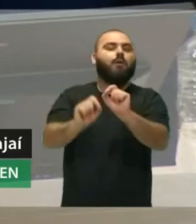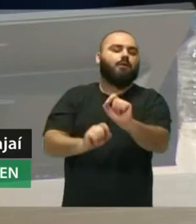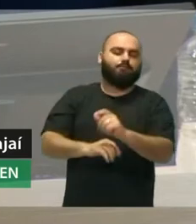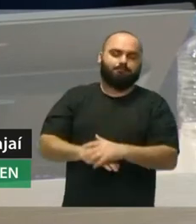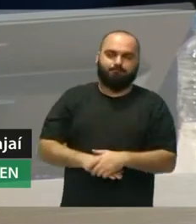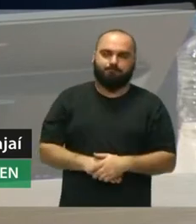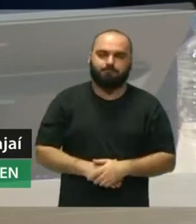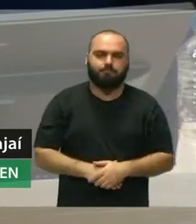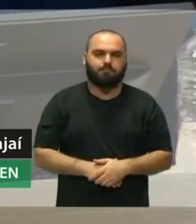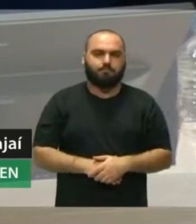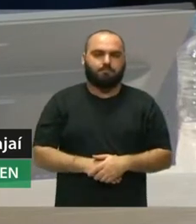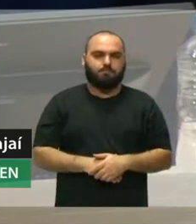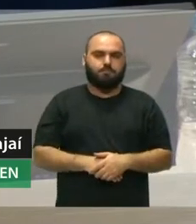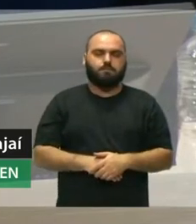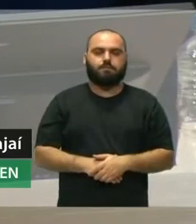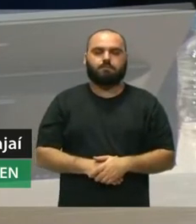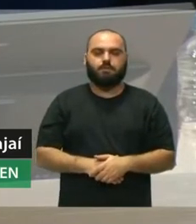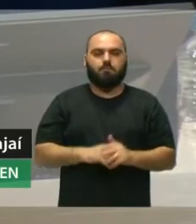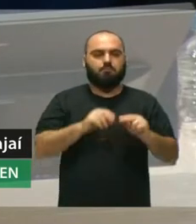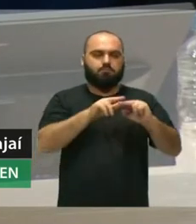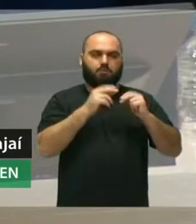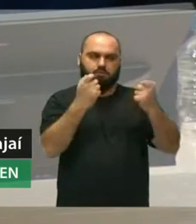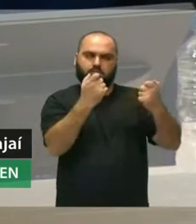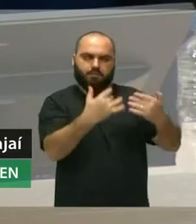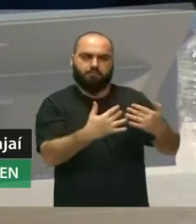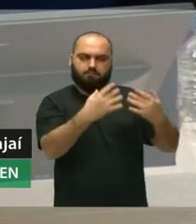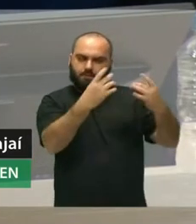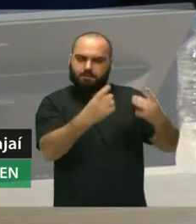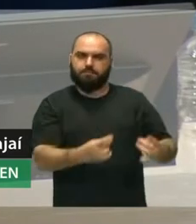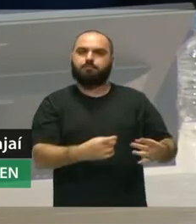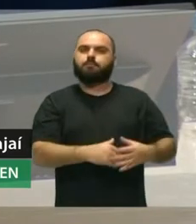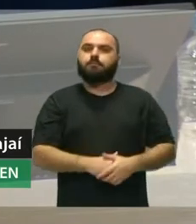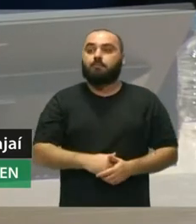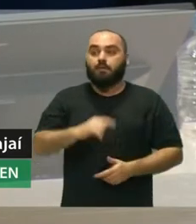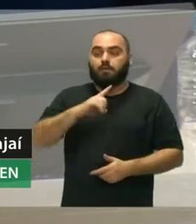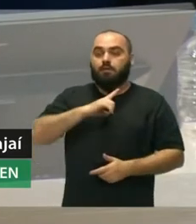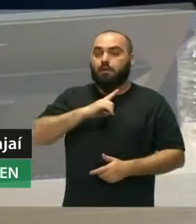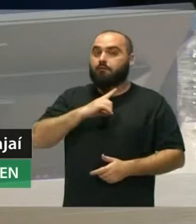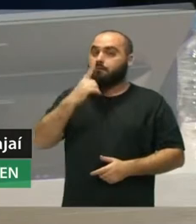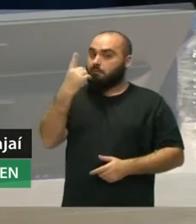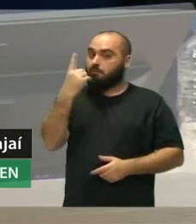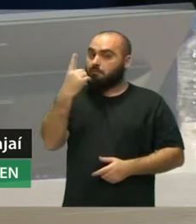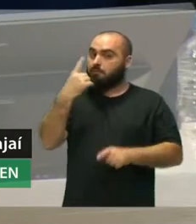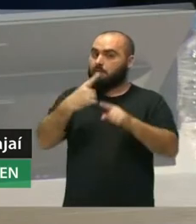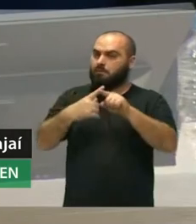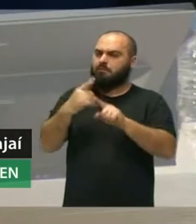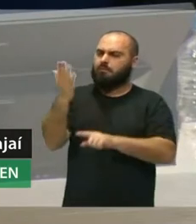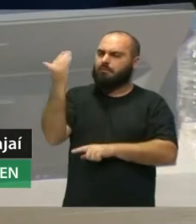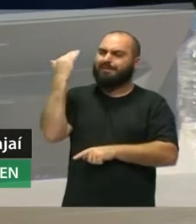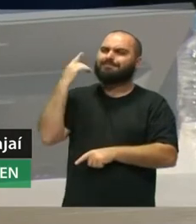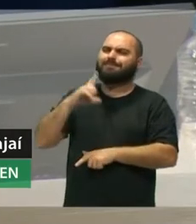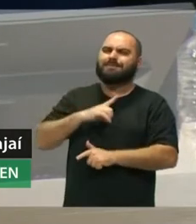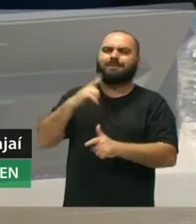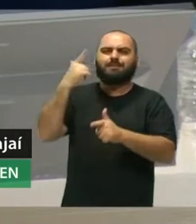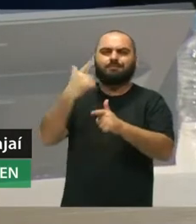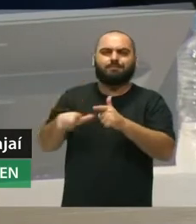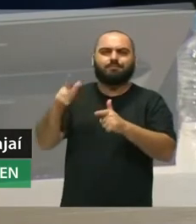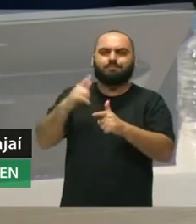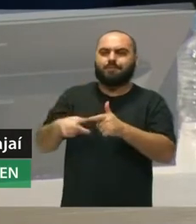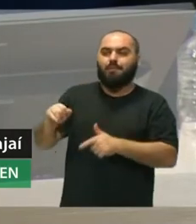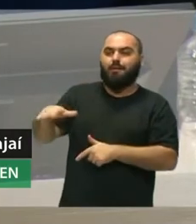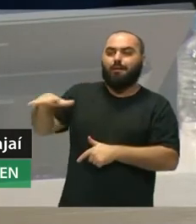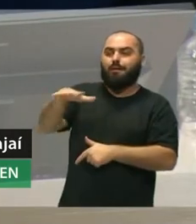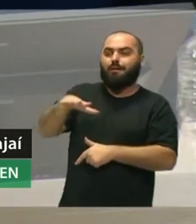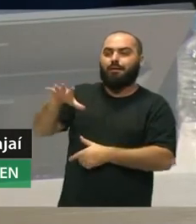para fazer relevância a essa questão que eu vou explanar. Nós tivemos uma vez, nós estávamos com um problema em uma das alas do